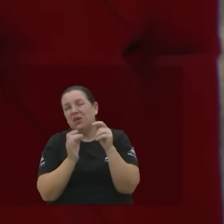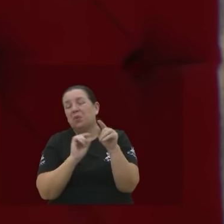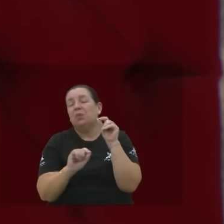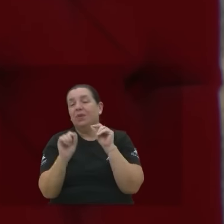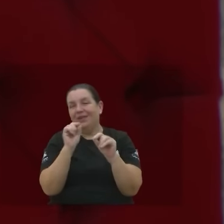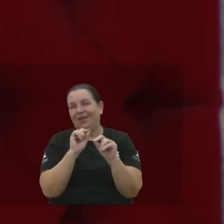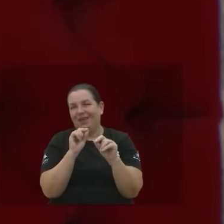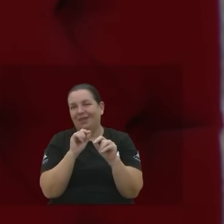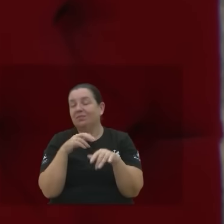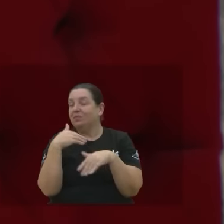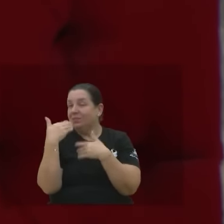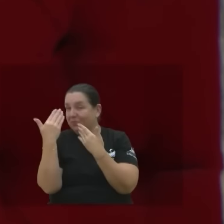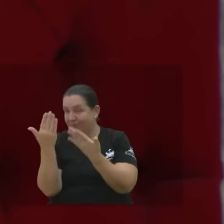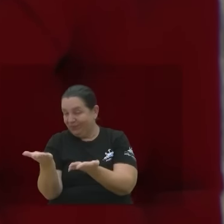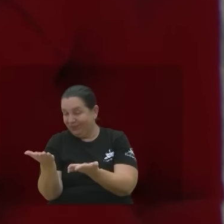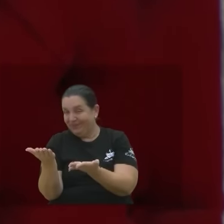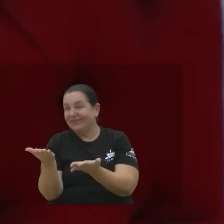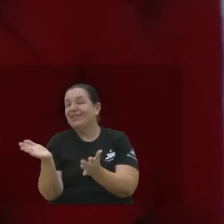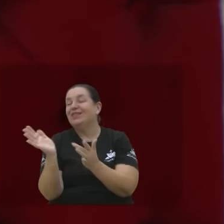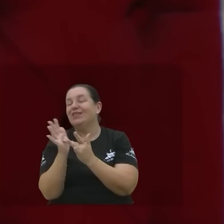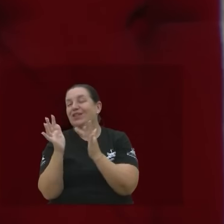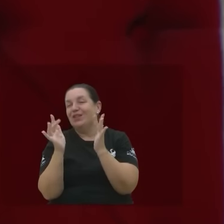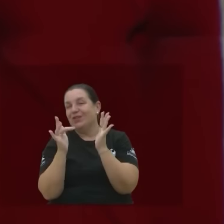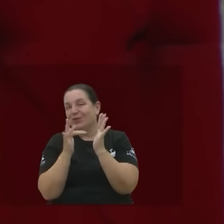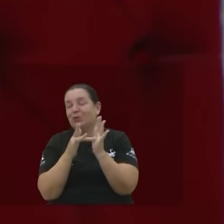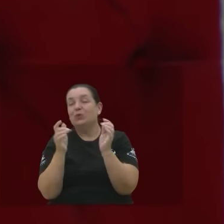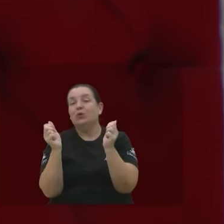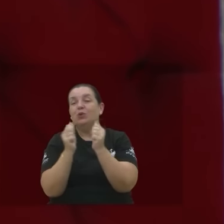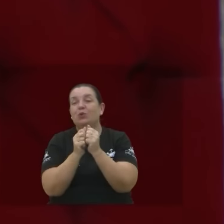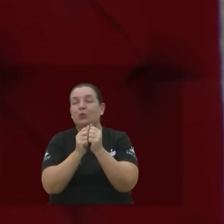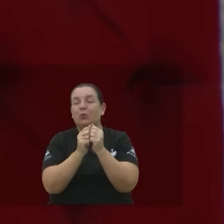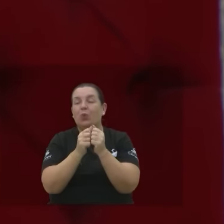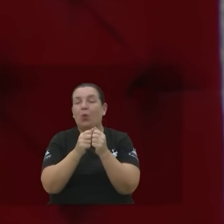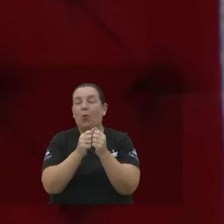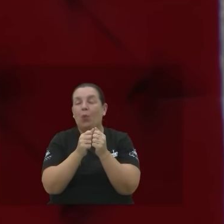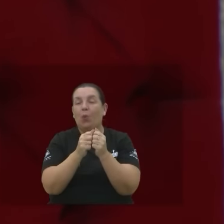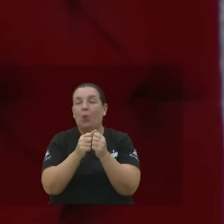de Jesus com o cordeiro